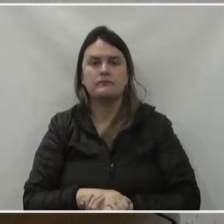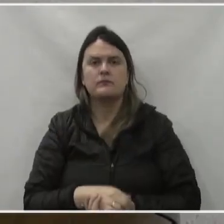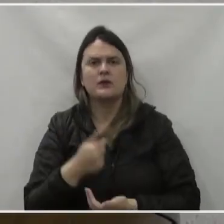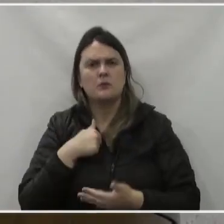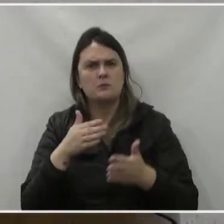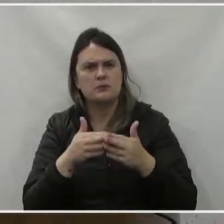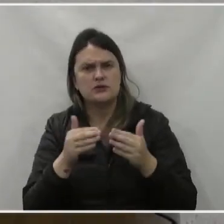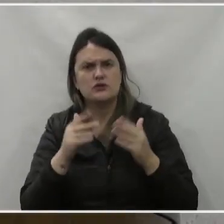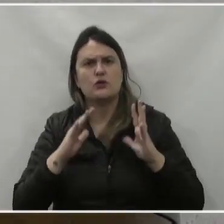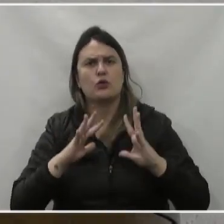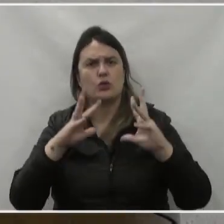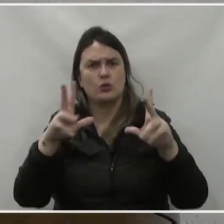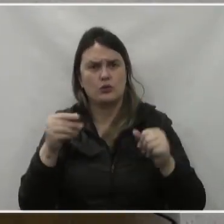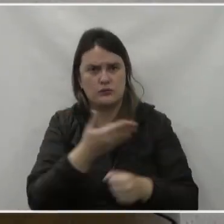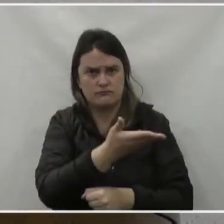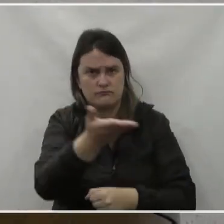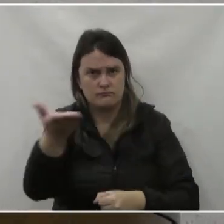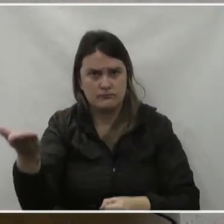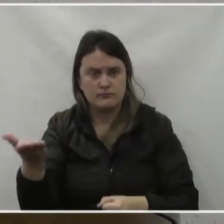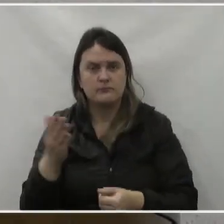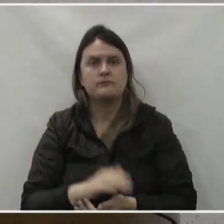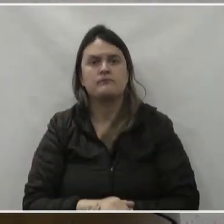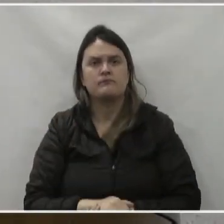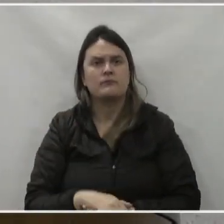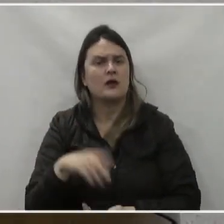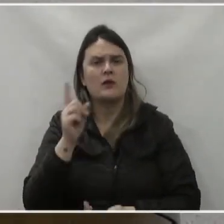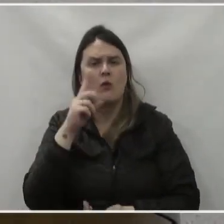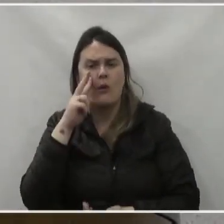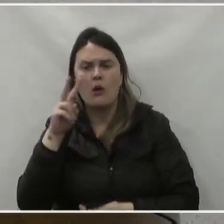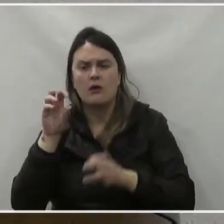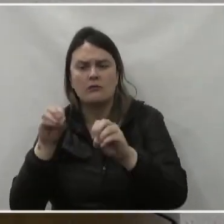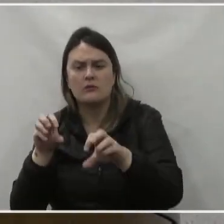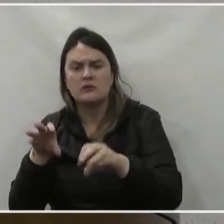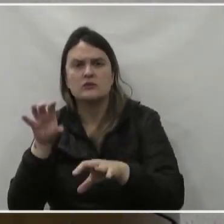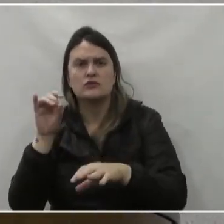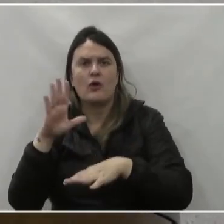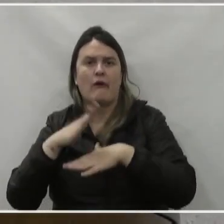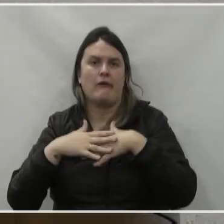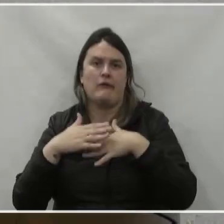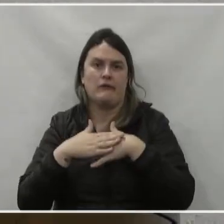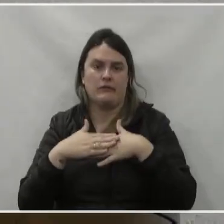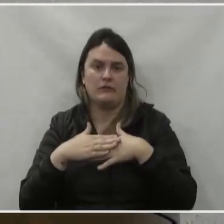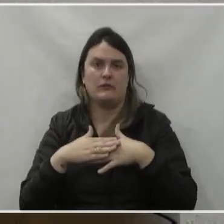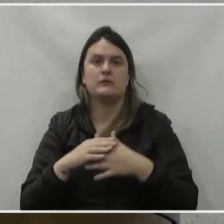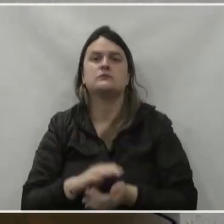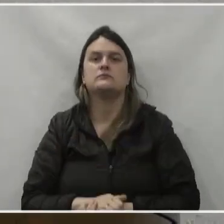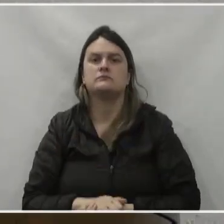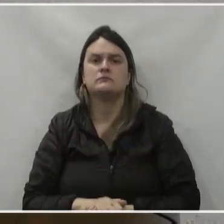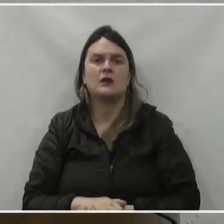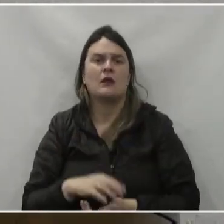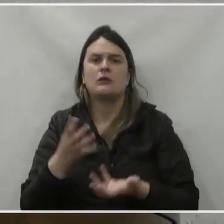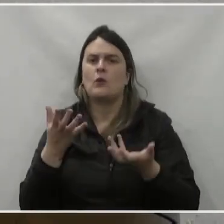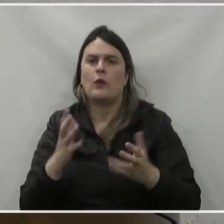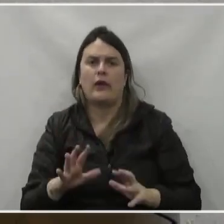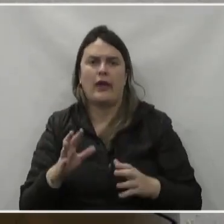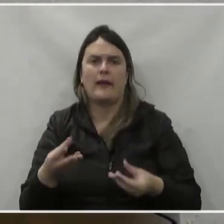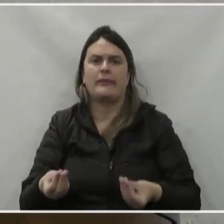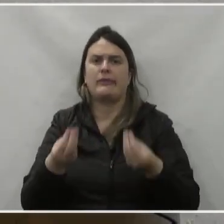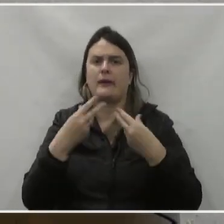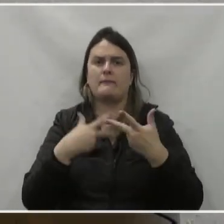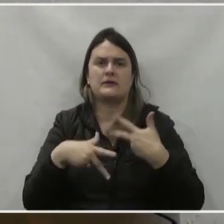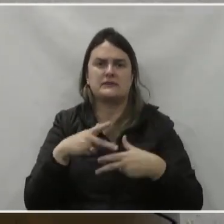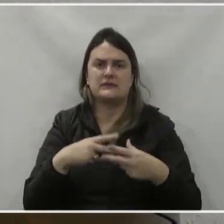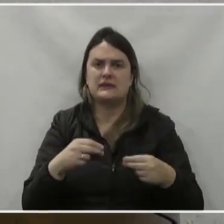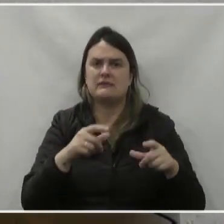peço a todos, não olhem a educação apenas com carinho. Não queremos